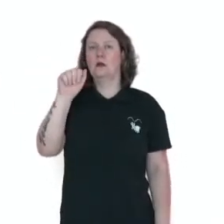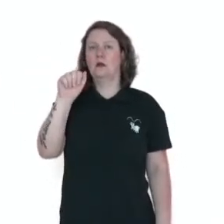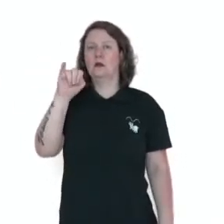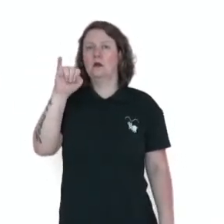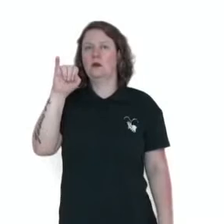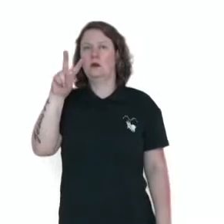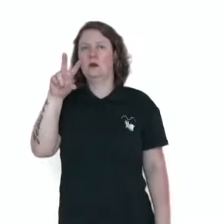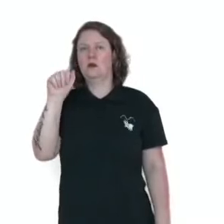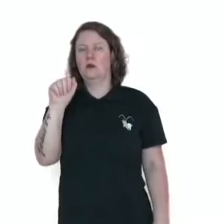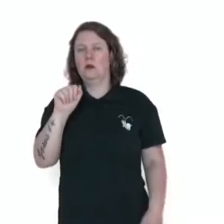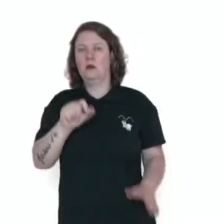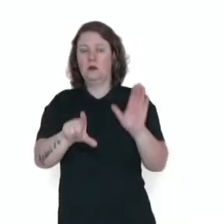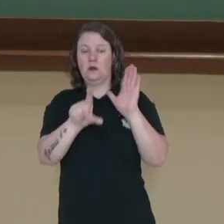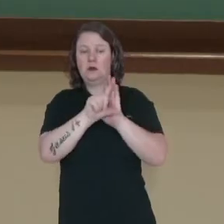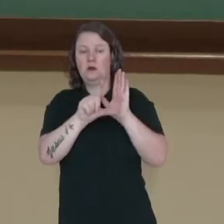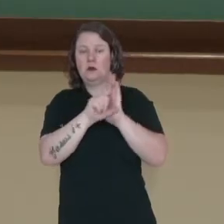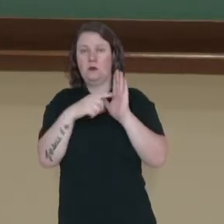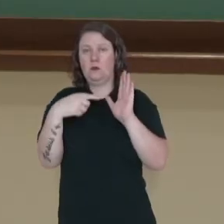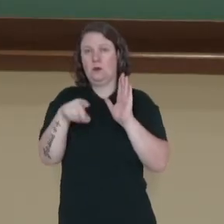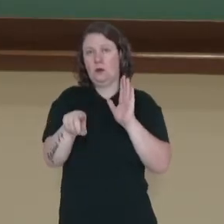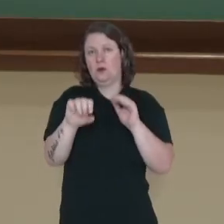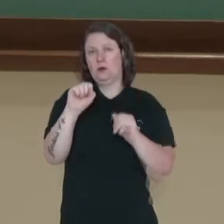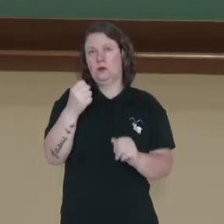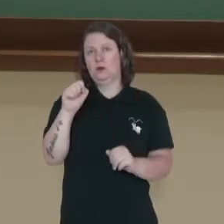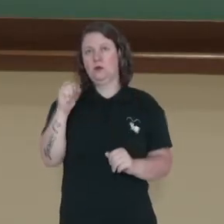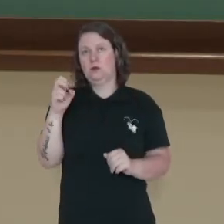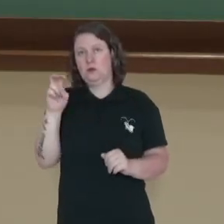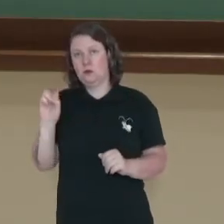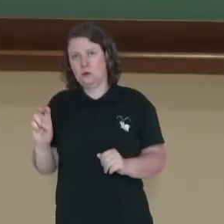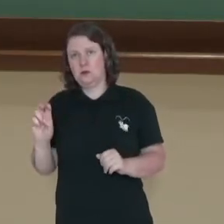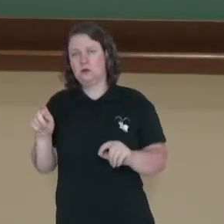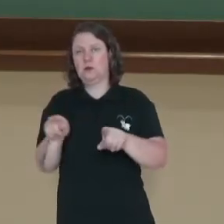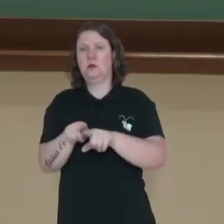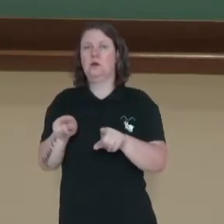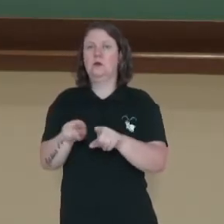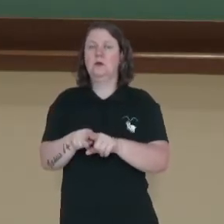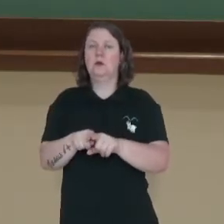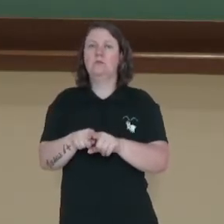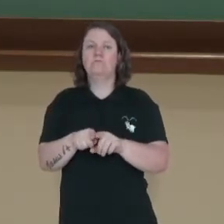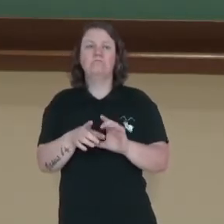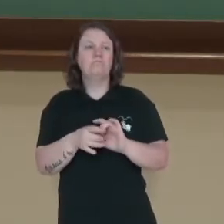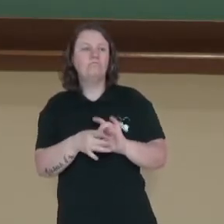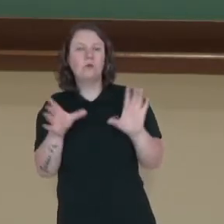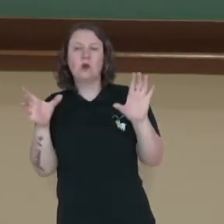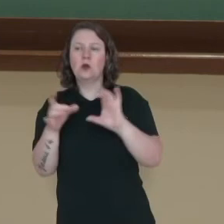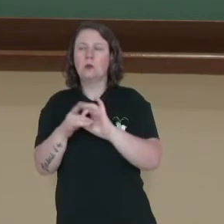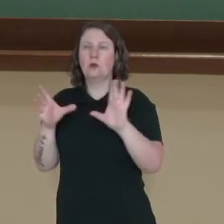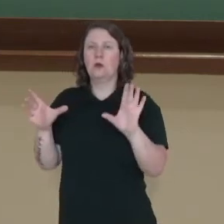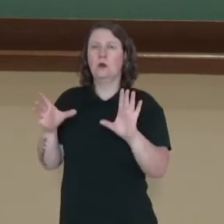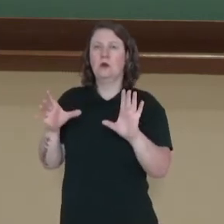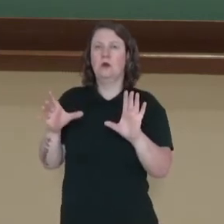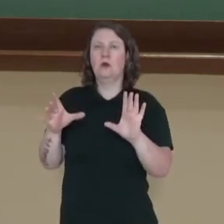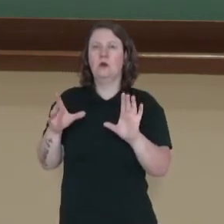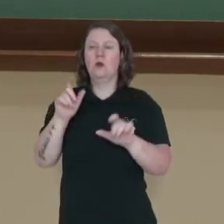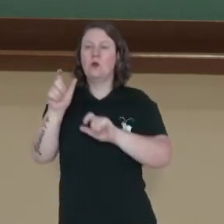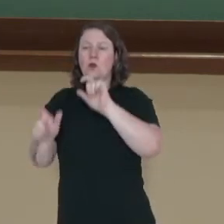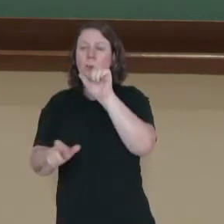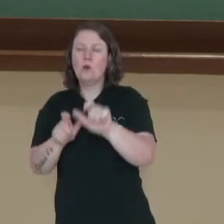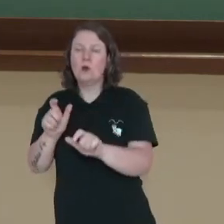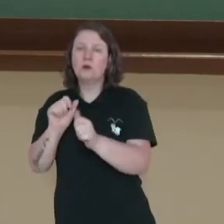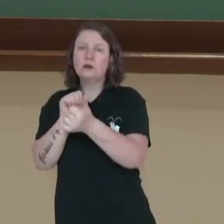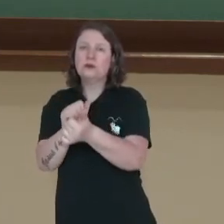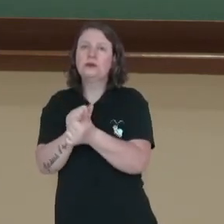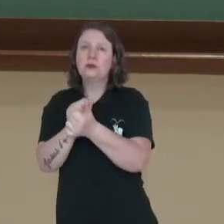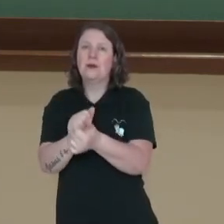de 1885, também chamada Lei do Sexagenário, que dava liberdade aos escravos quando esses